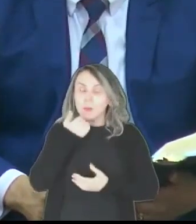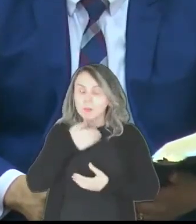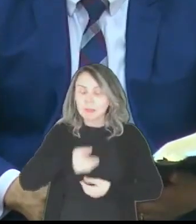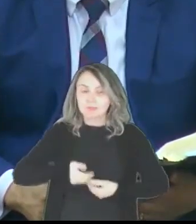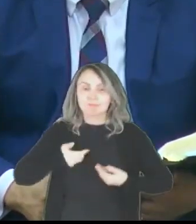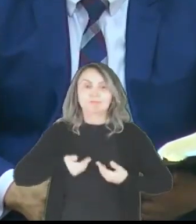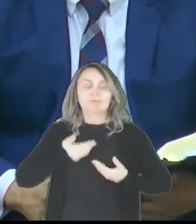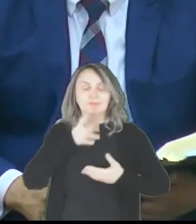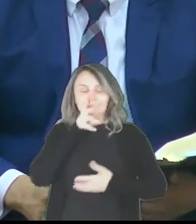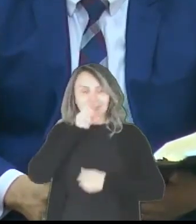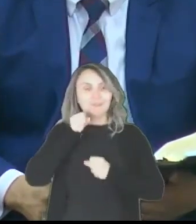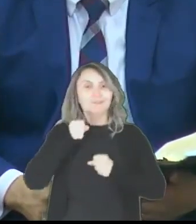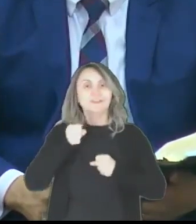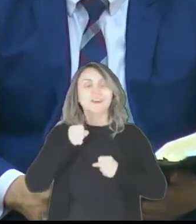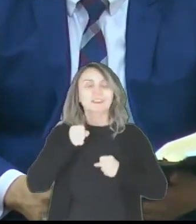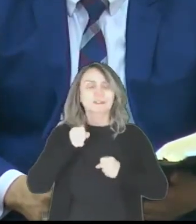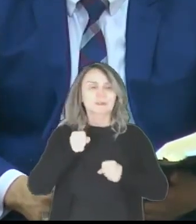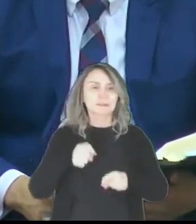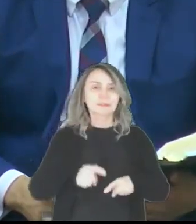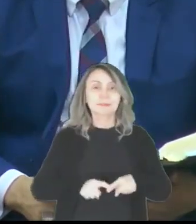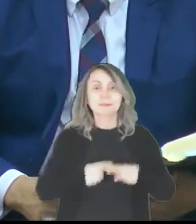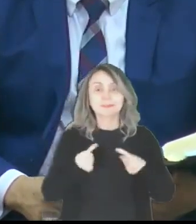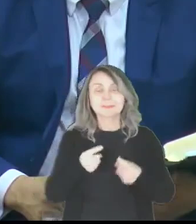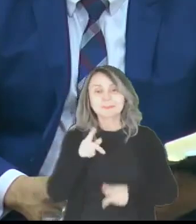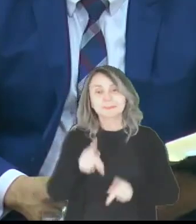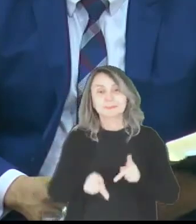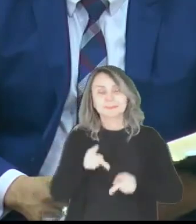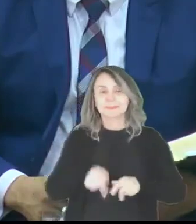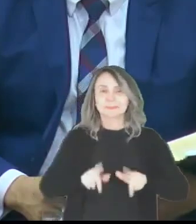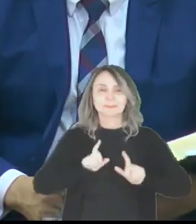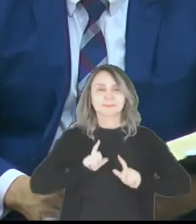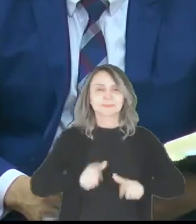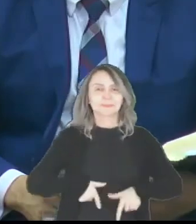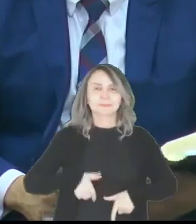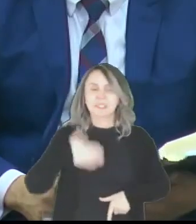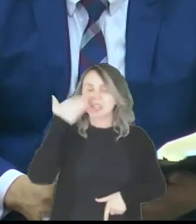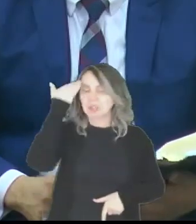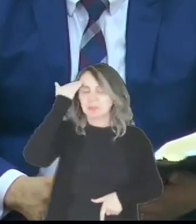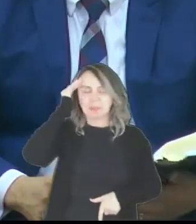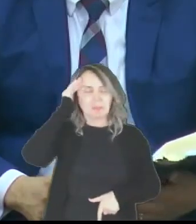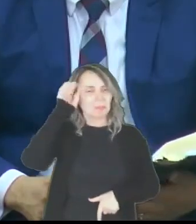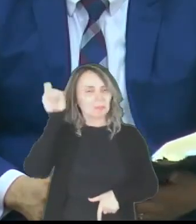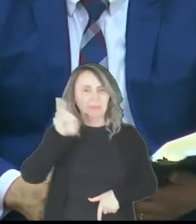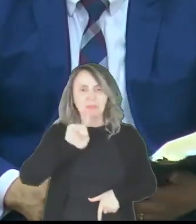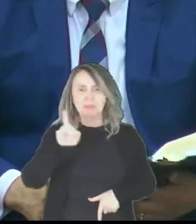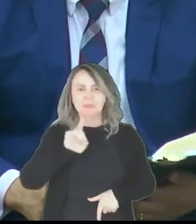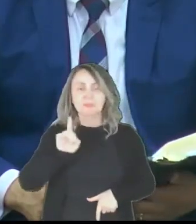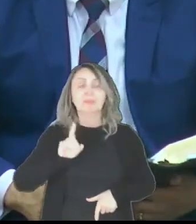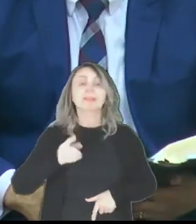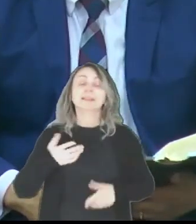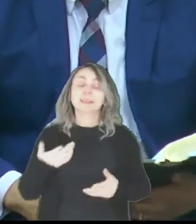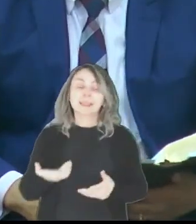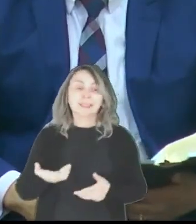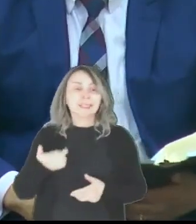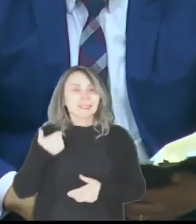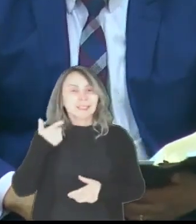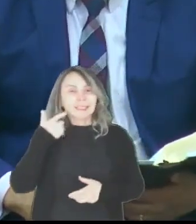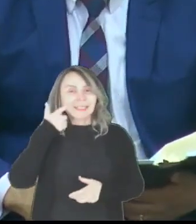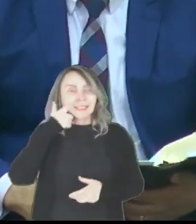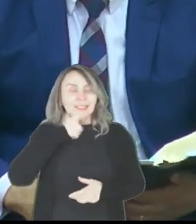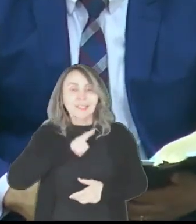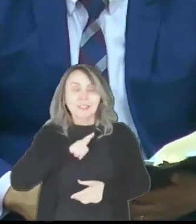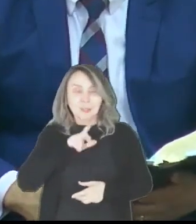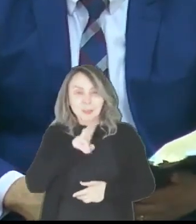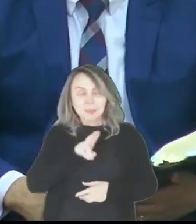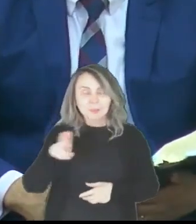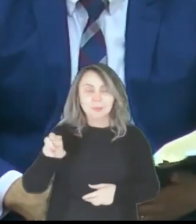que alimentava, mas o povo de Israel não entendia como era aquilo. Por sinal, ganhou o nome de